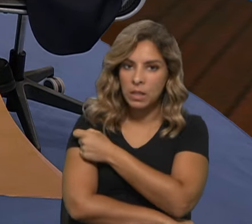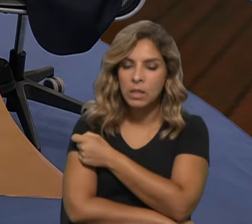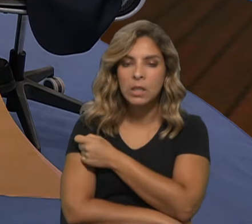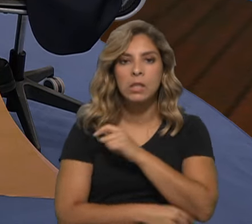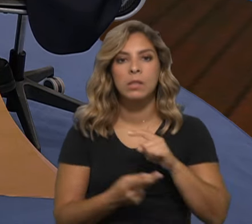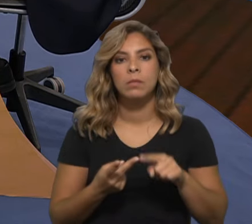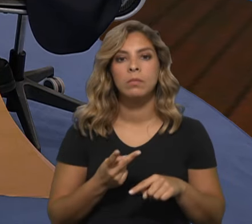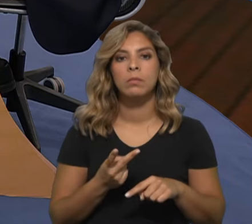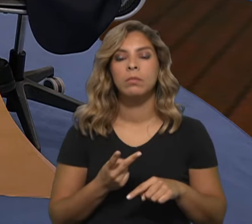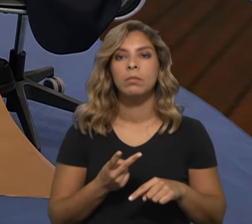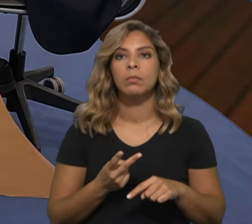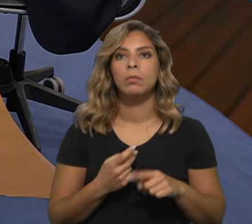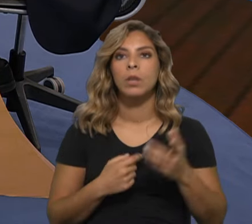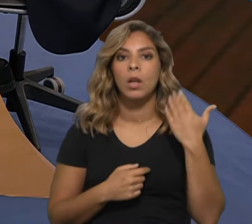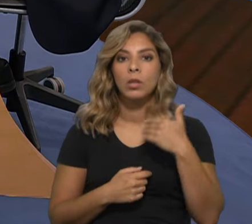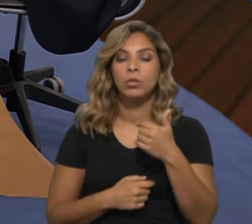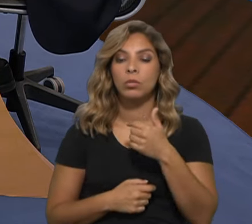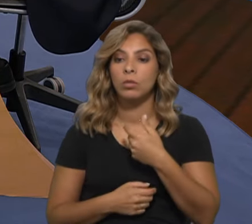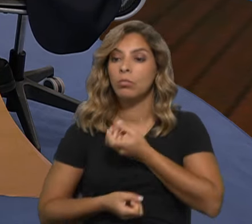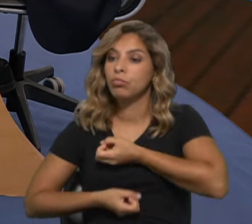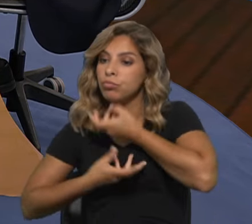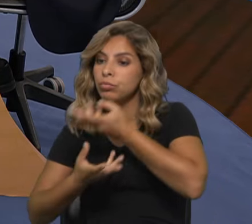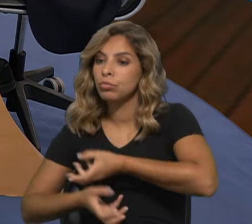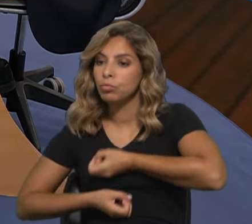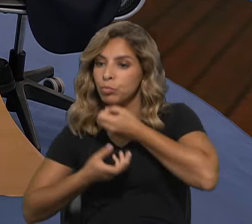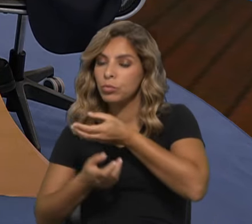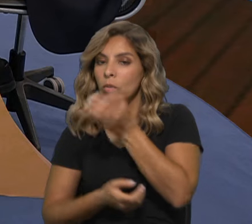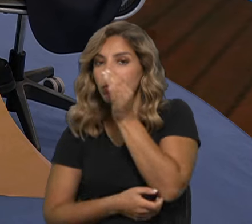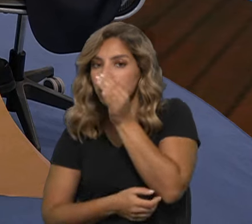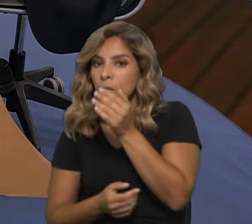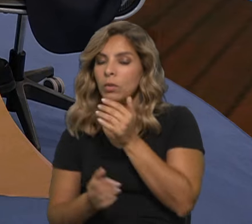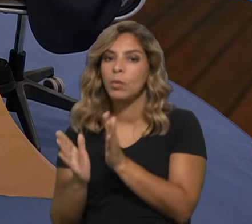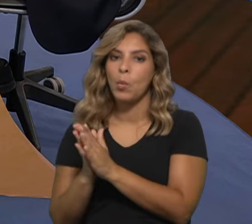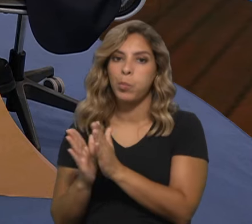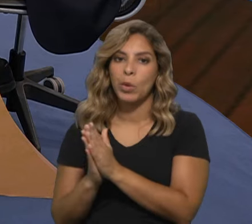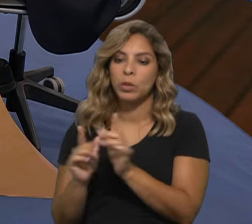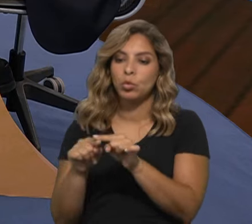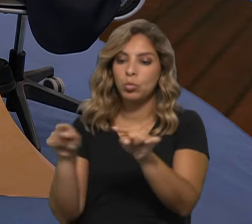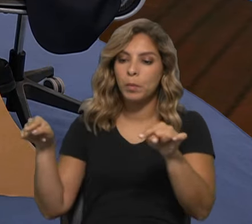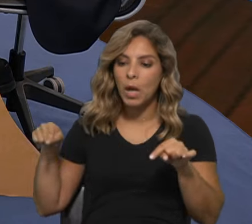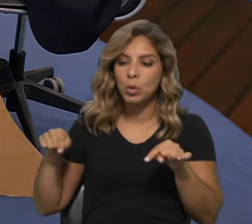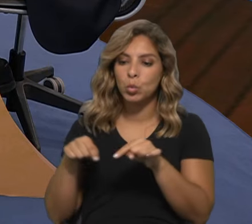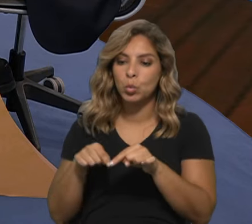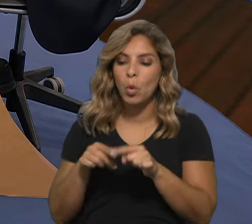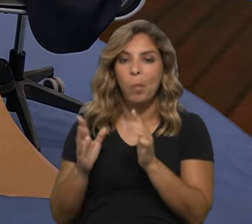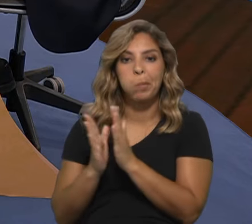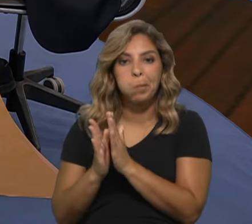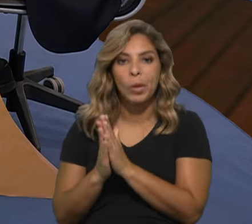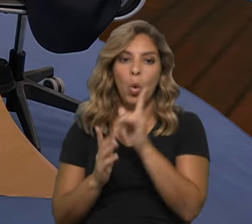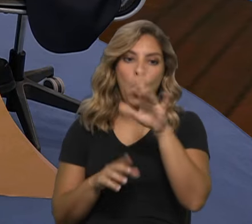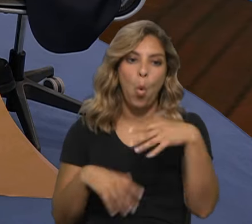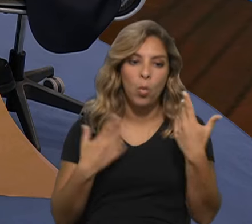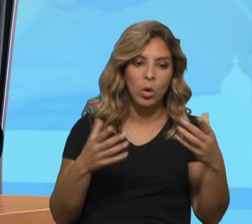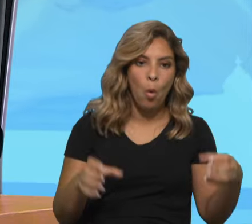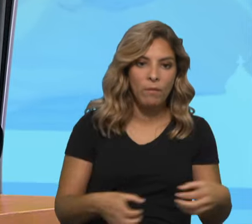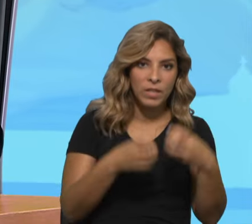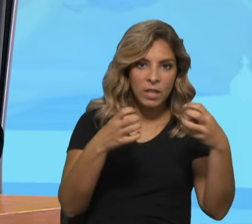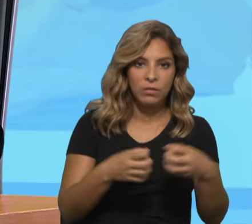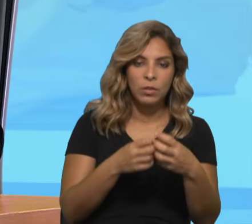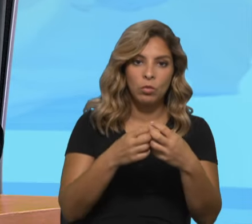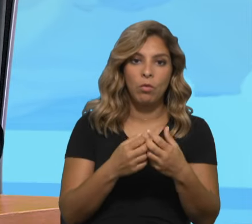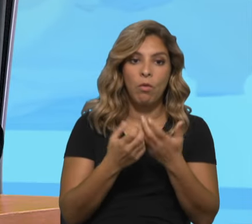das confissões religiosas colocaram os seus espaços de culto ou de convívio ao